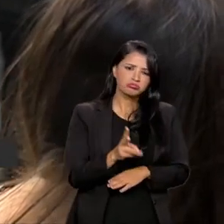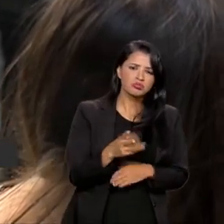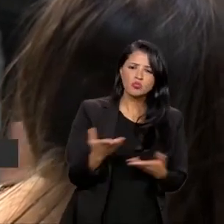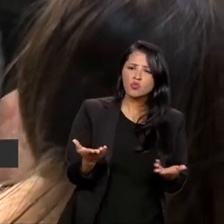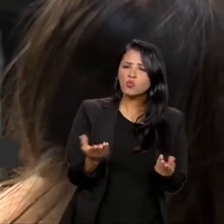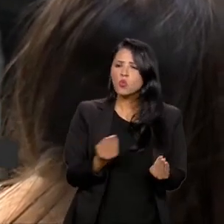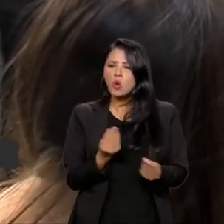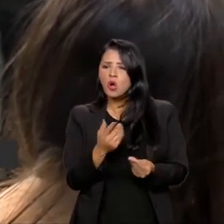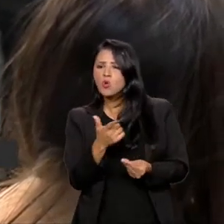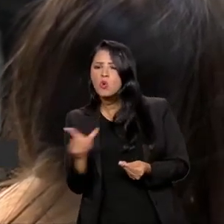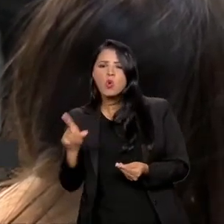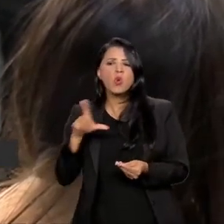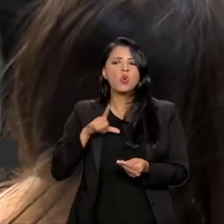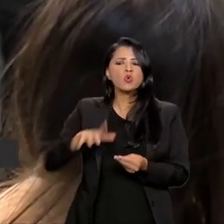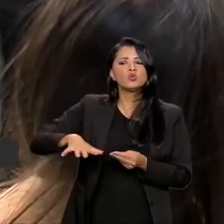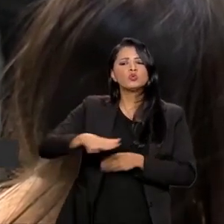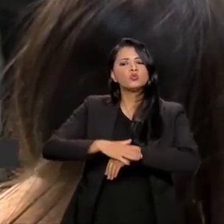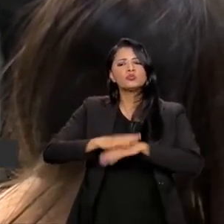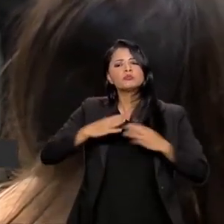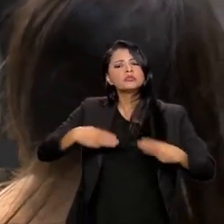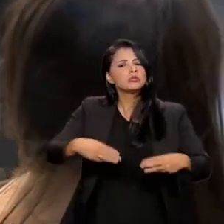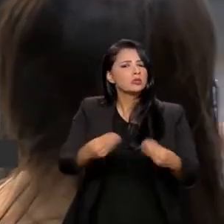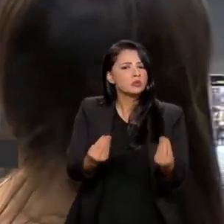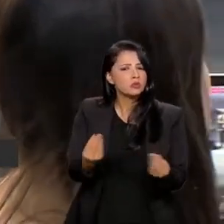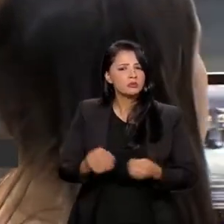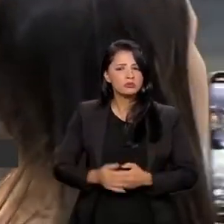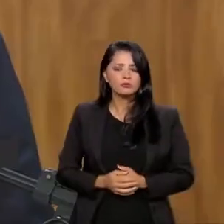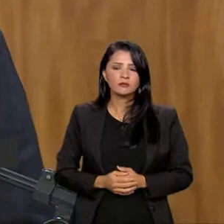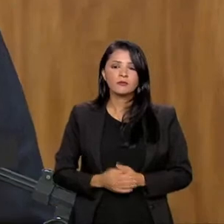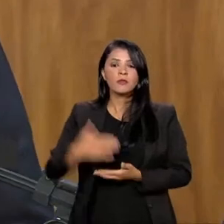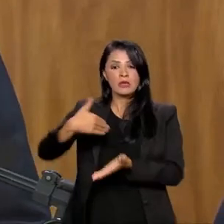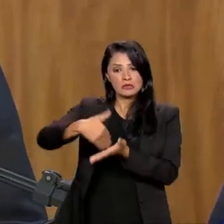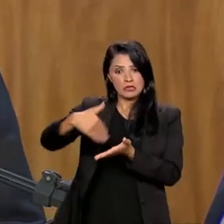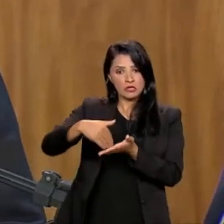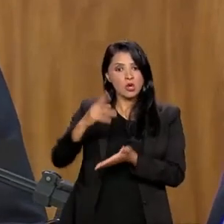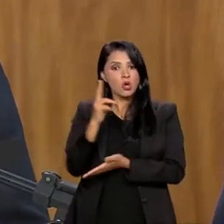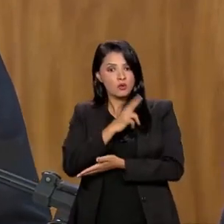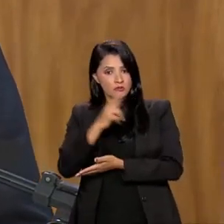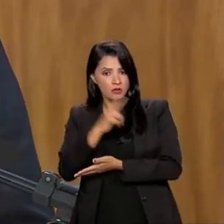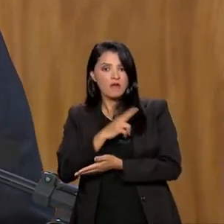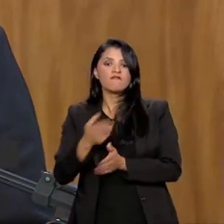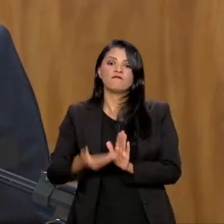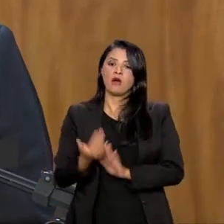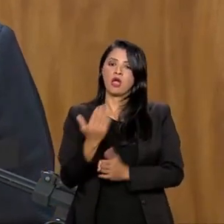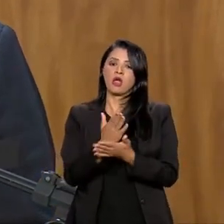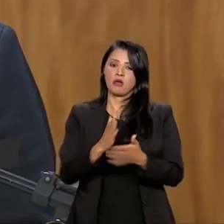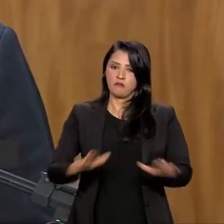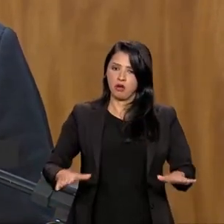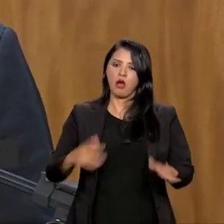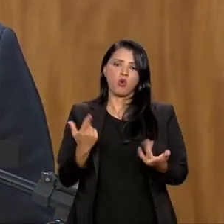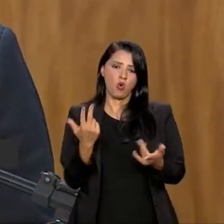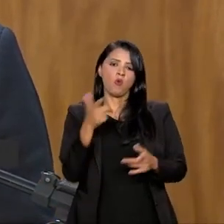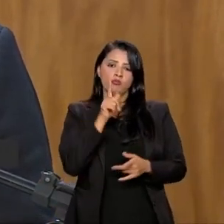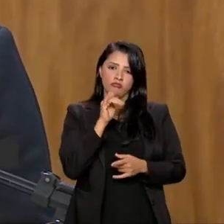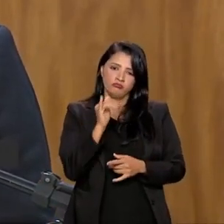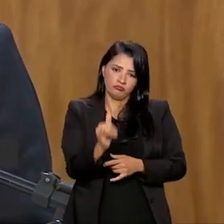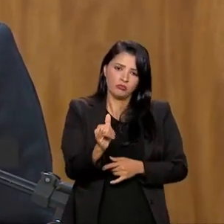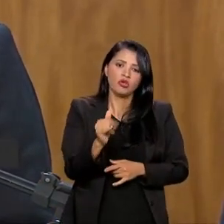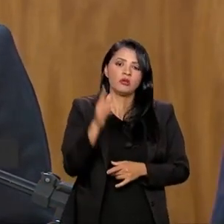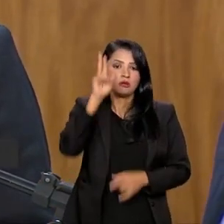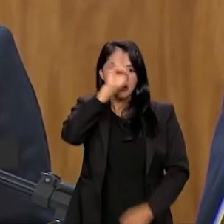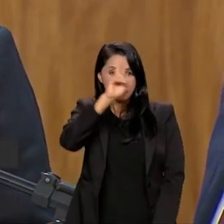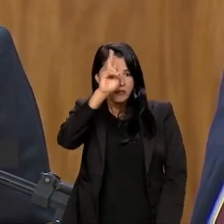alguma forma em outra, abrigada em outro ministério? A Secretaria Extraordinária será extinta, tal como prevista. Lembremos que